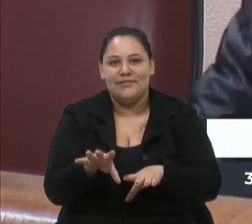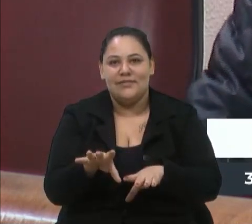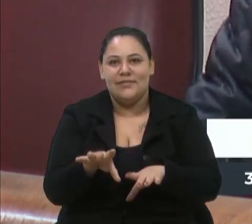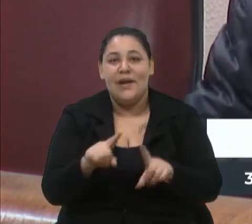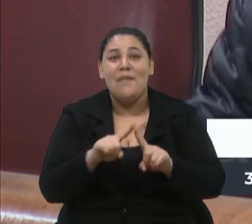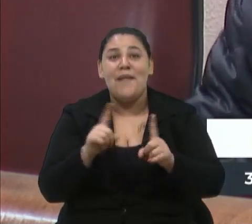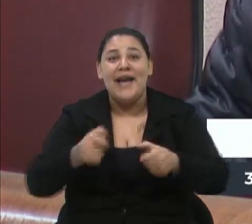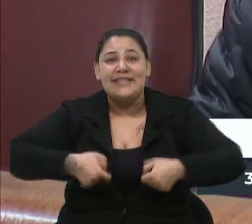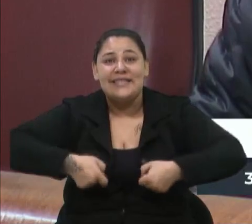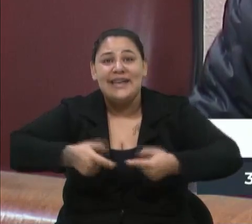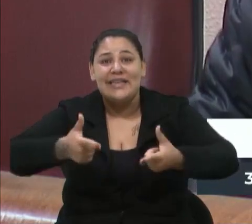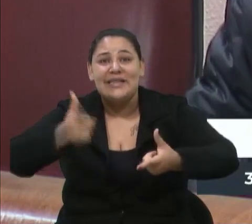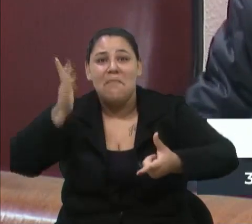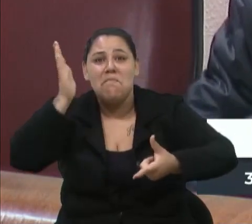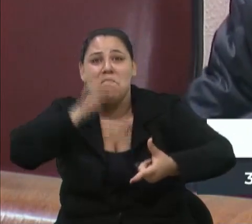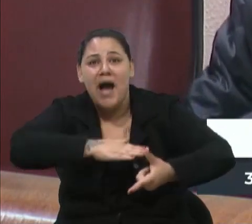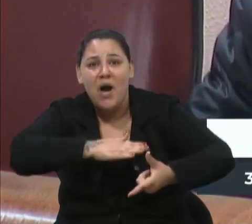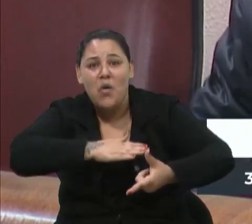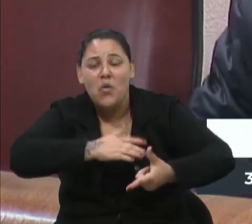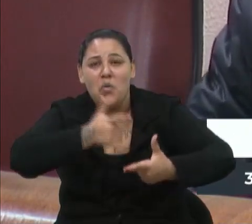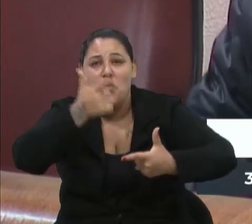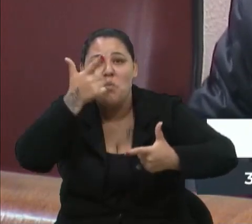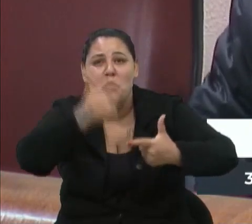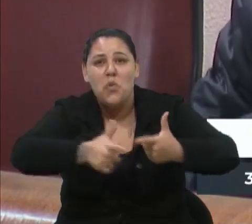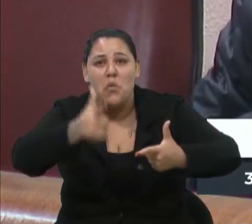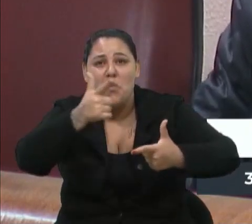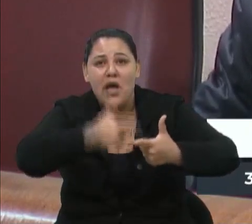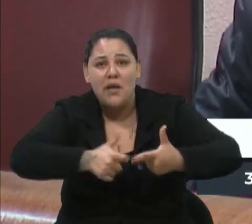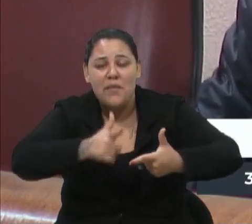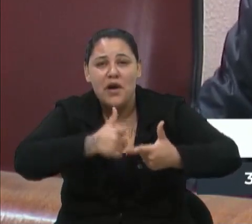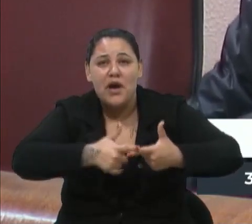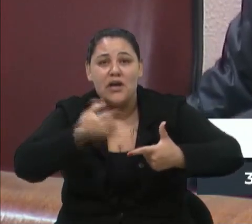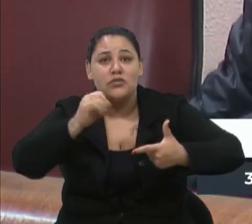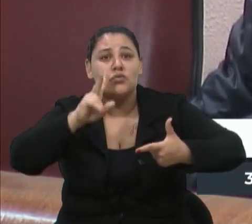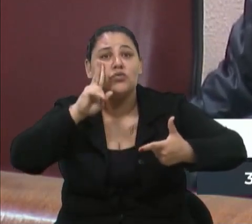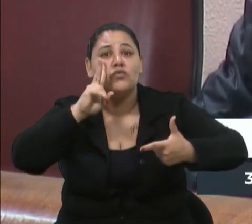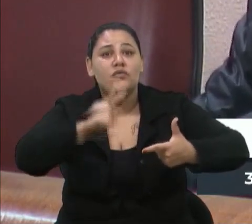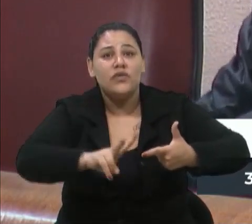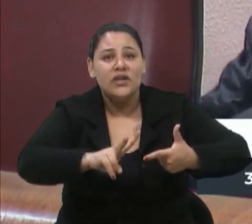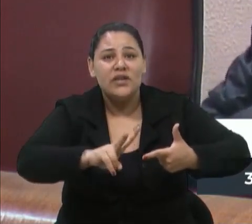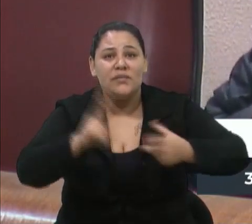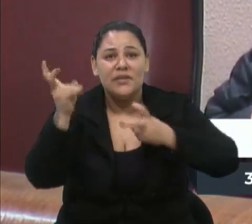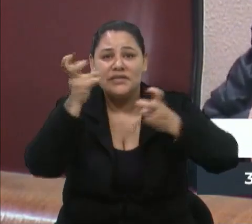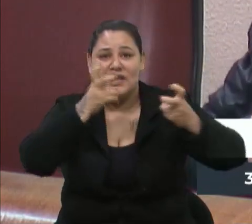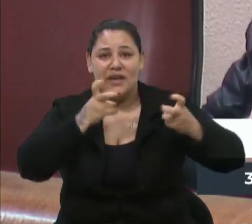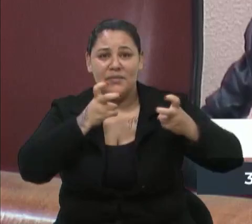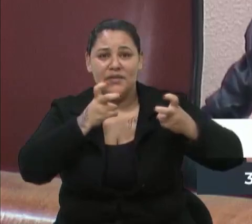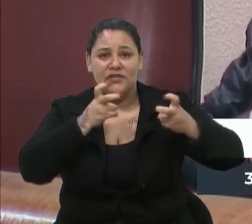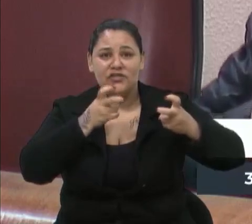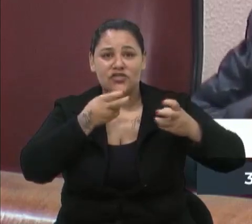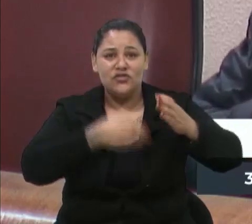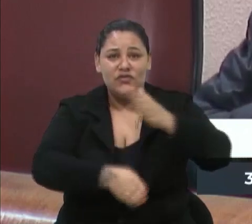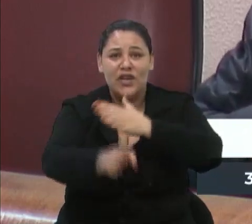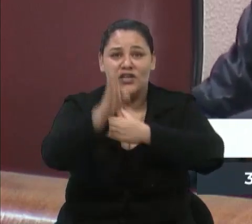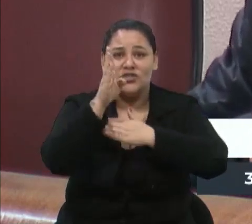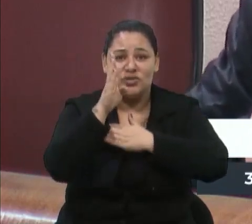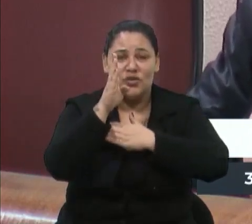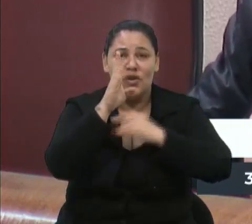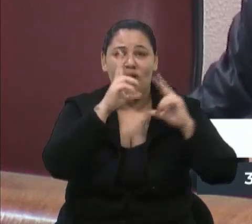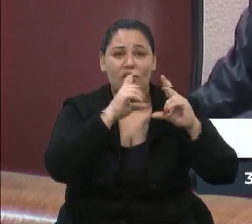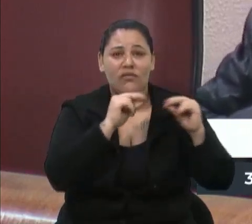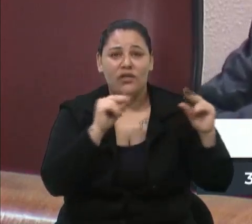Esse que é o problema. Se gasta muito mal. Quando tu vê, vereador Bortola, que nós fomos a Florianópolis,